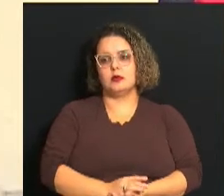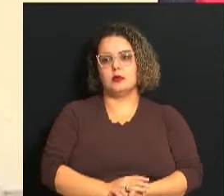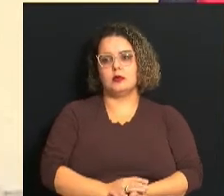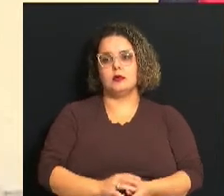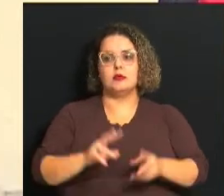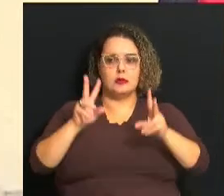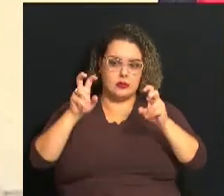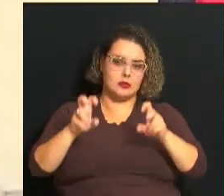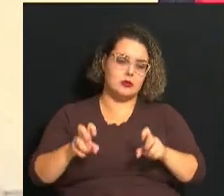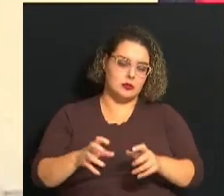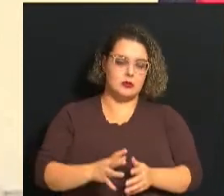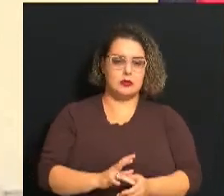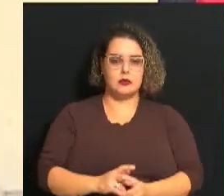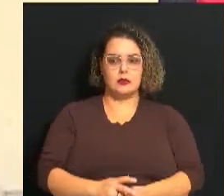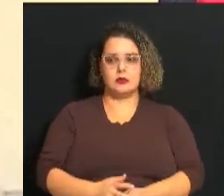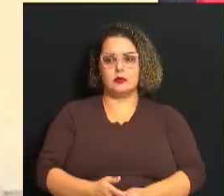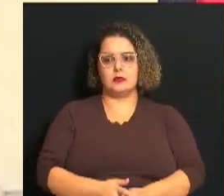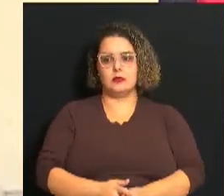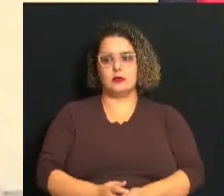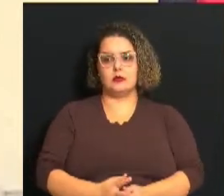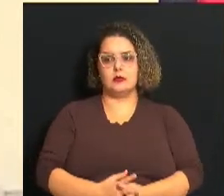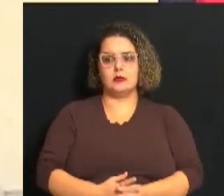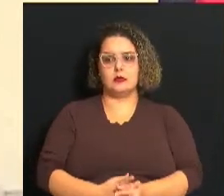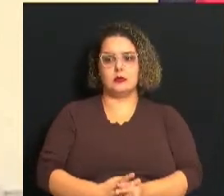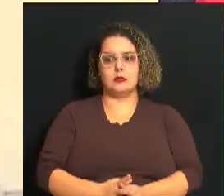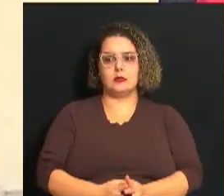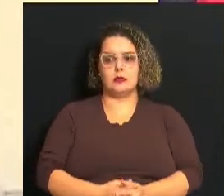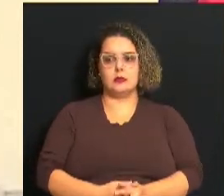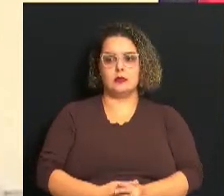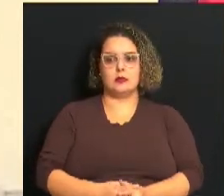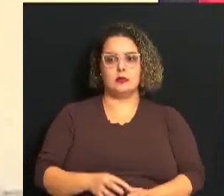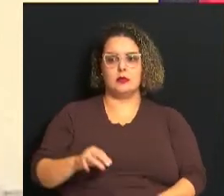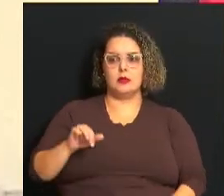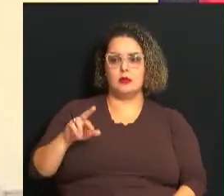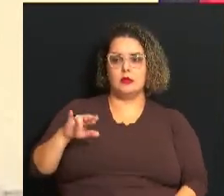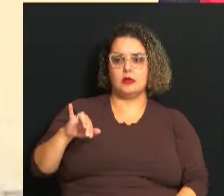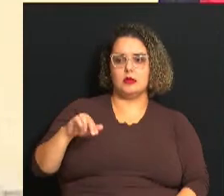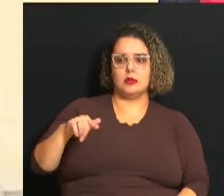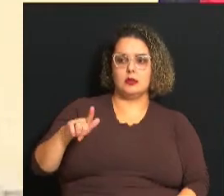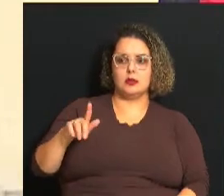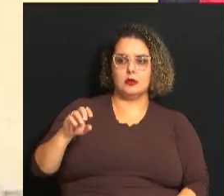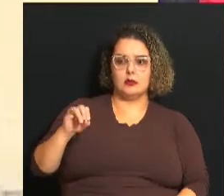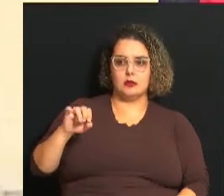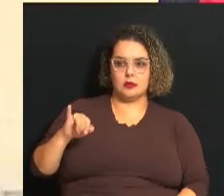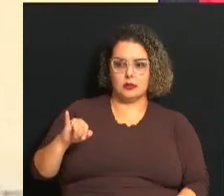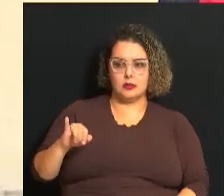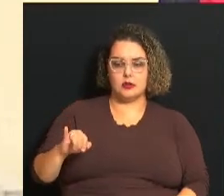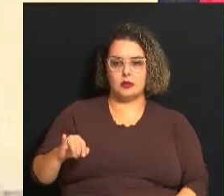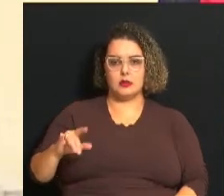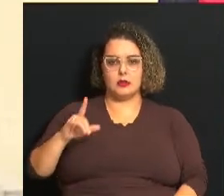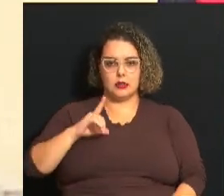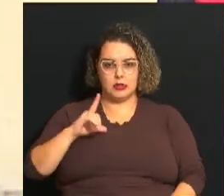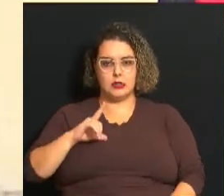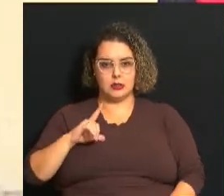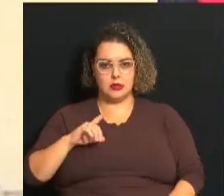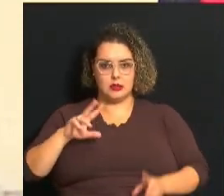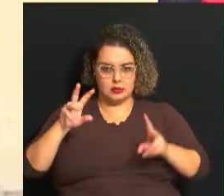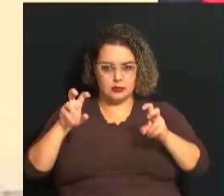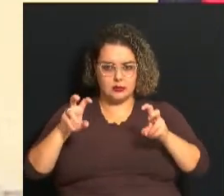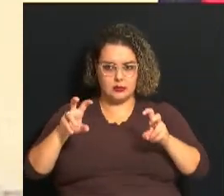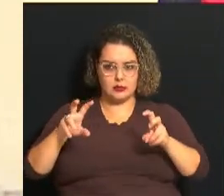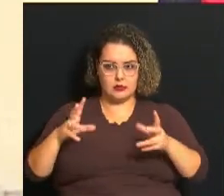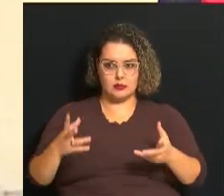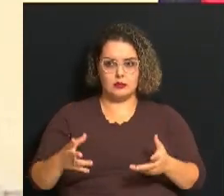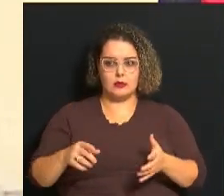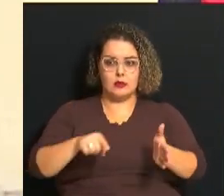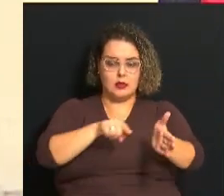nesse tema é o que que é amar e França e ganha que é uma grande especialista internacional do tema ela trouxe para gente que